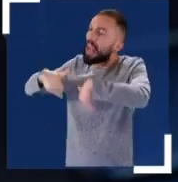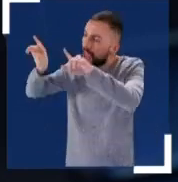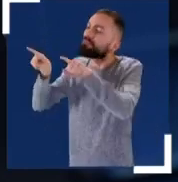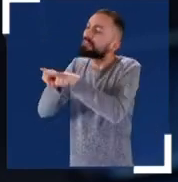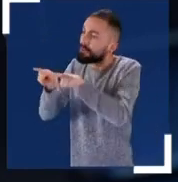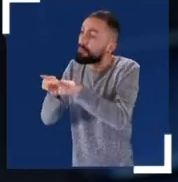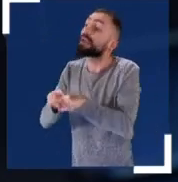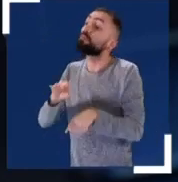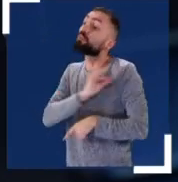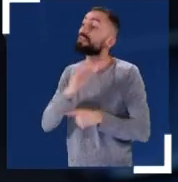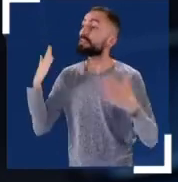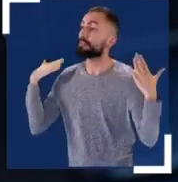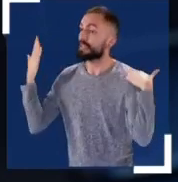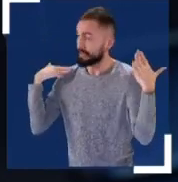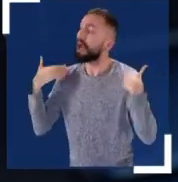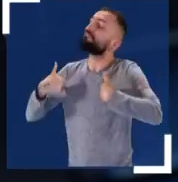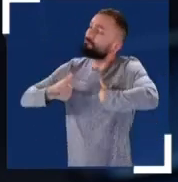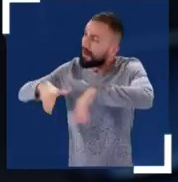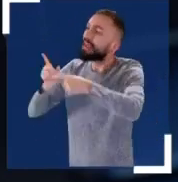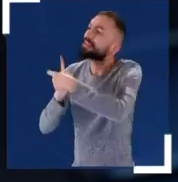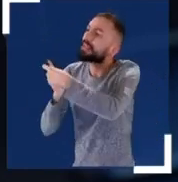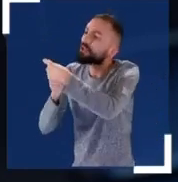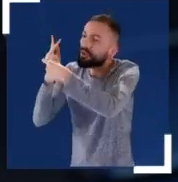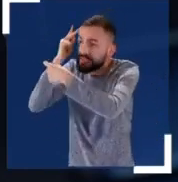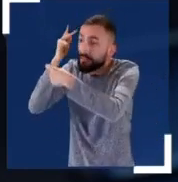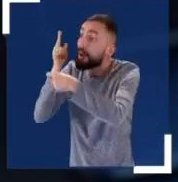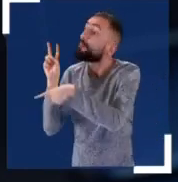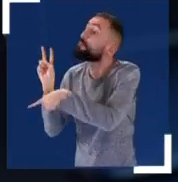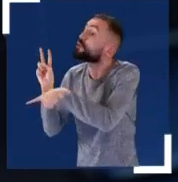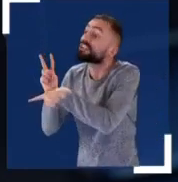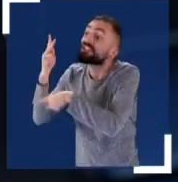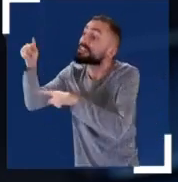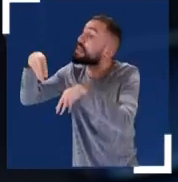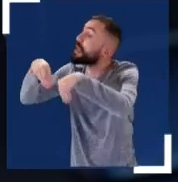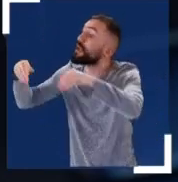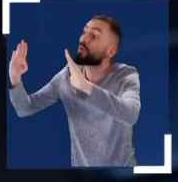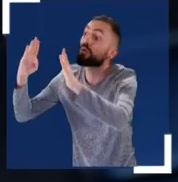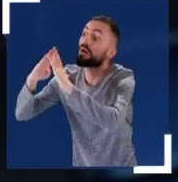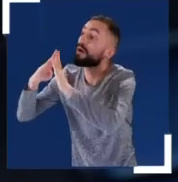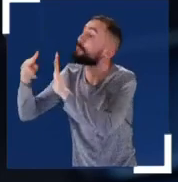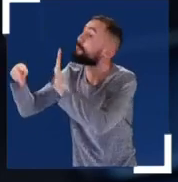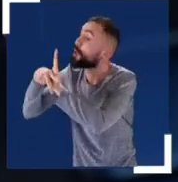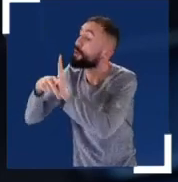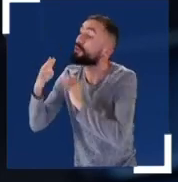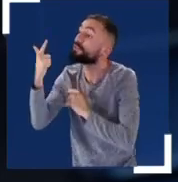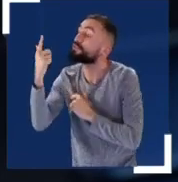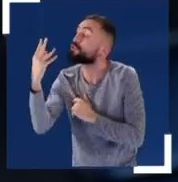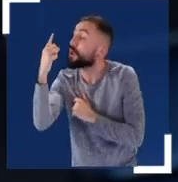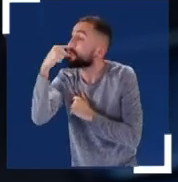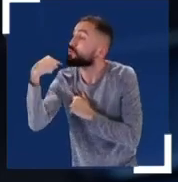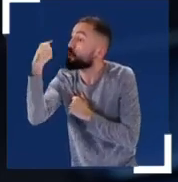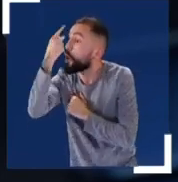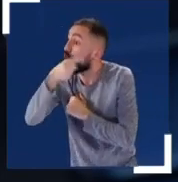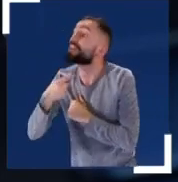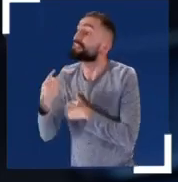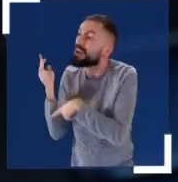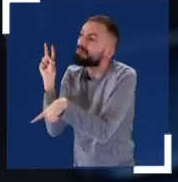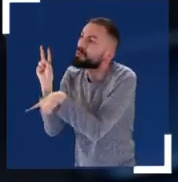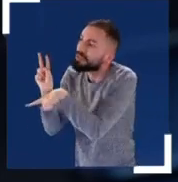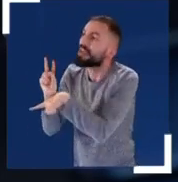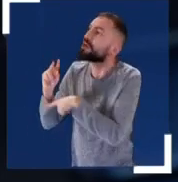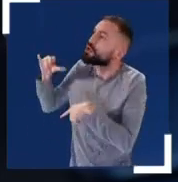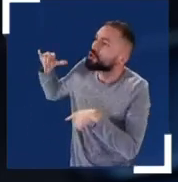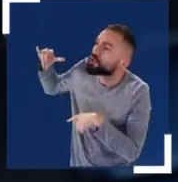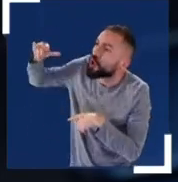polícia militar para o interior de São Paulo, para proteger a sua propriedade. Ela será protegida 24 horas por dia, seja pelos